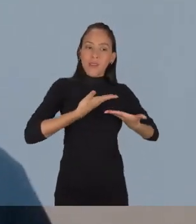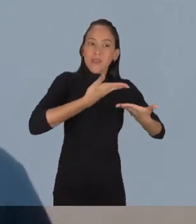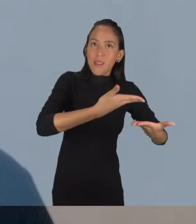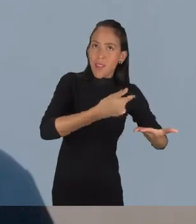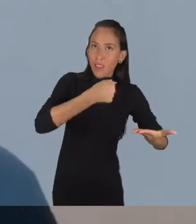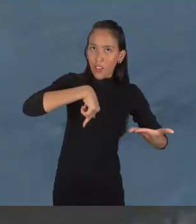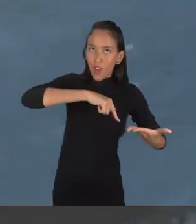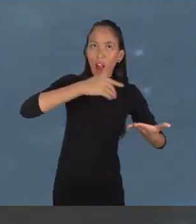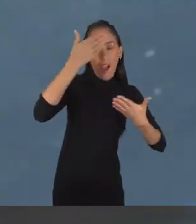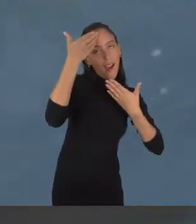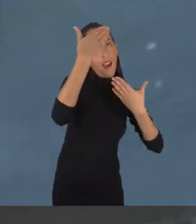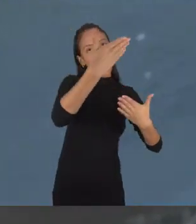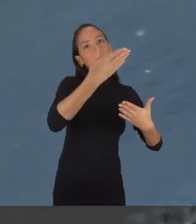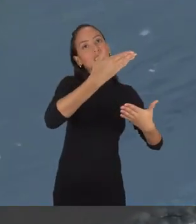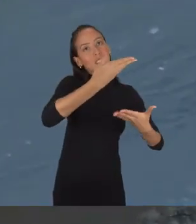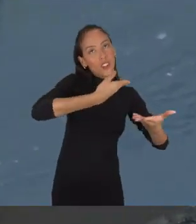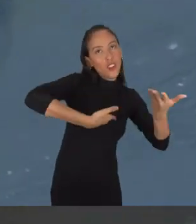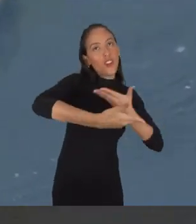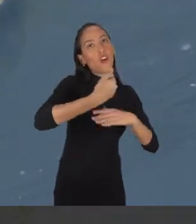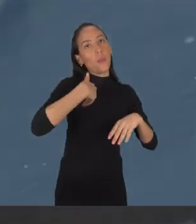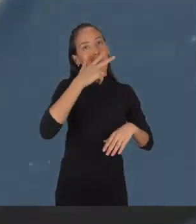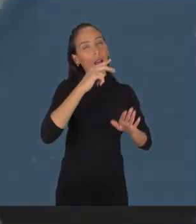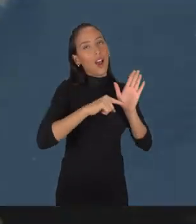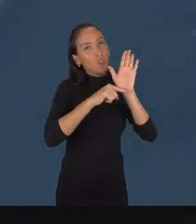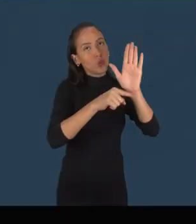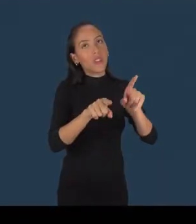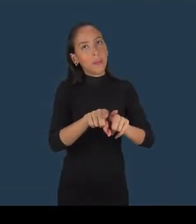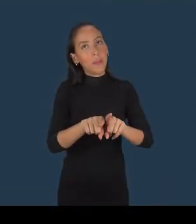grato e agradecer também nosso peso, né, vamos ajudar também.